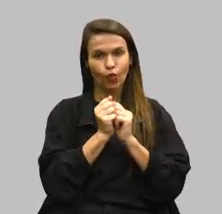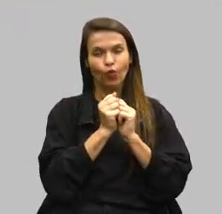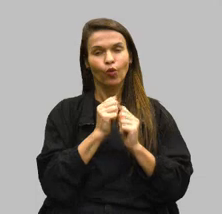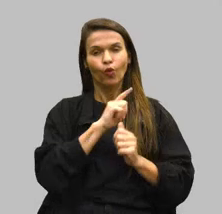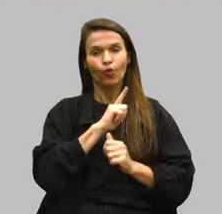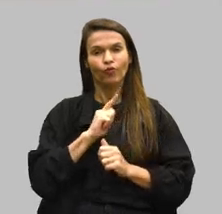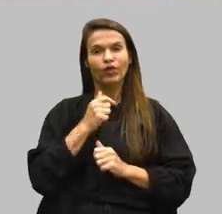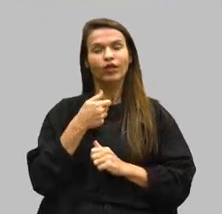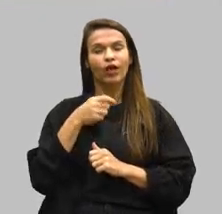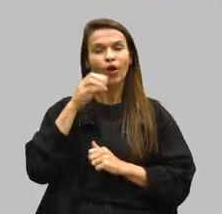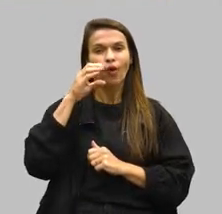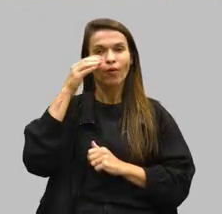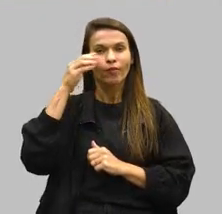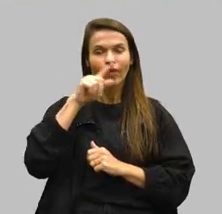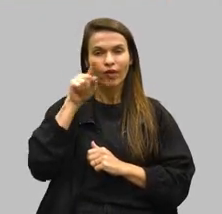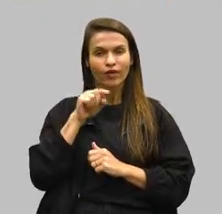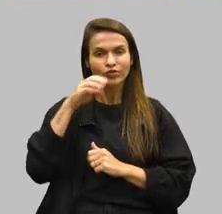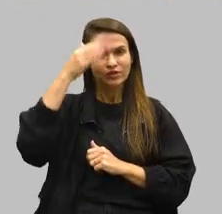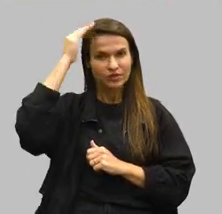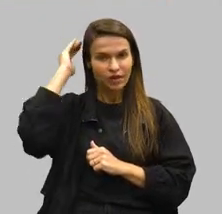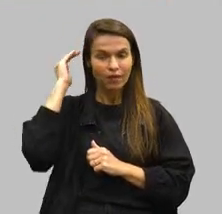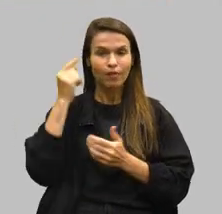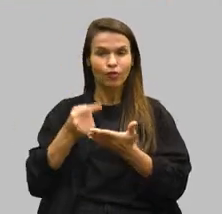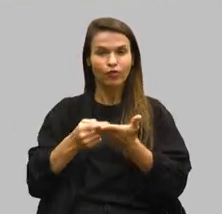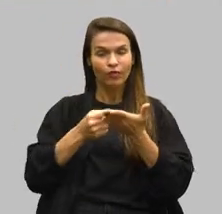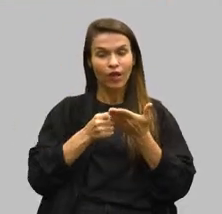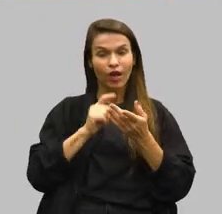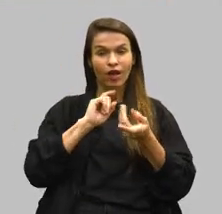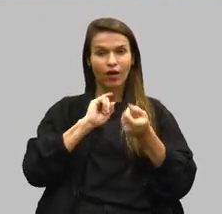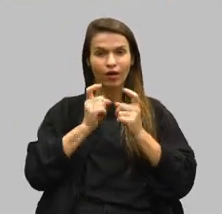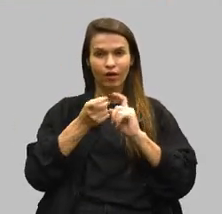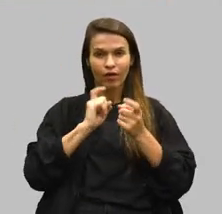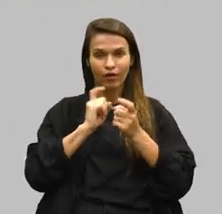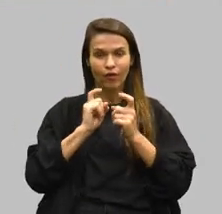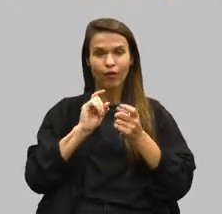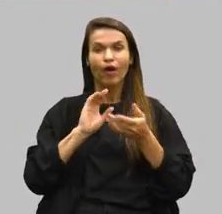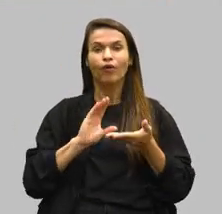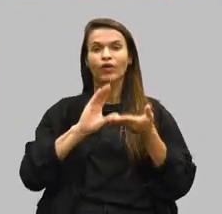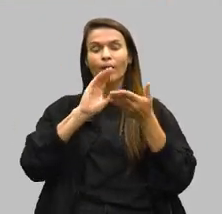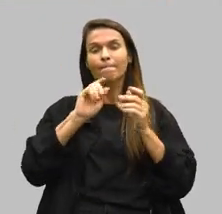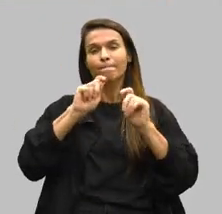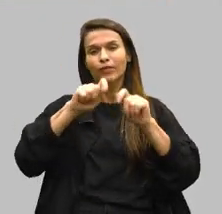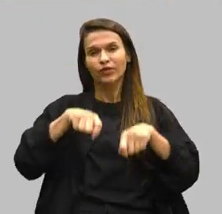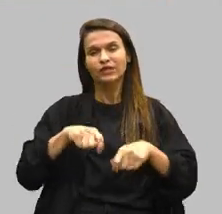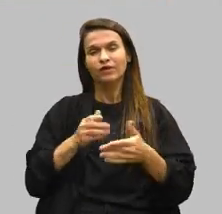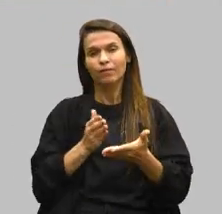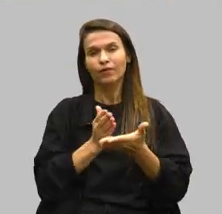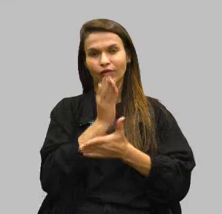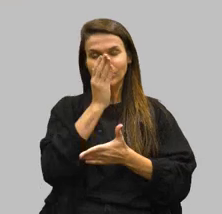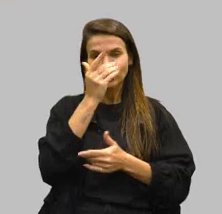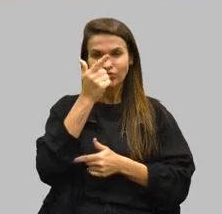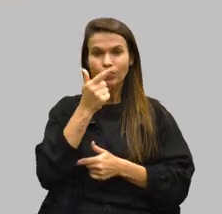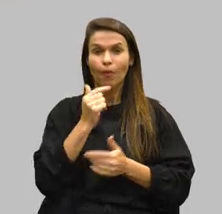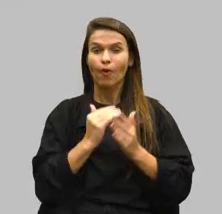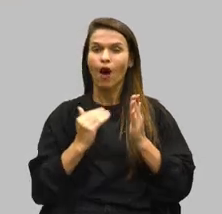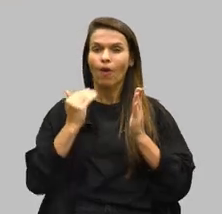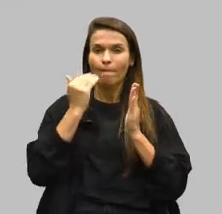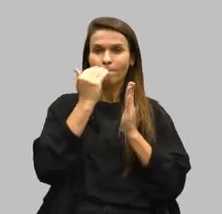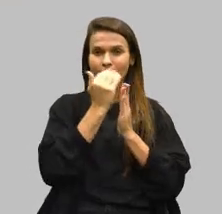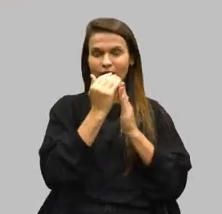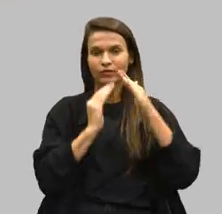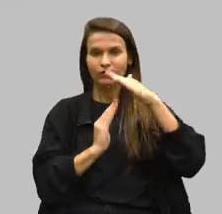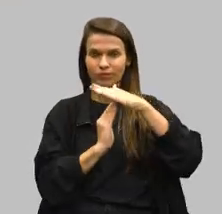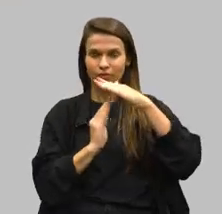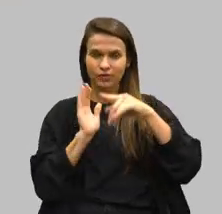Zema ao conselho eu fiz a convocação da reunião ao conselho para que pudesse ser aprovado mais um aumento do piso